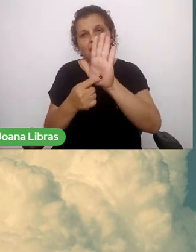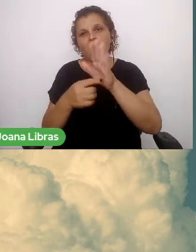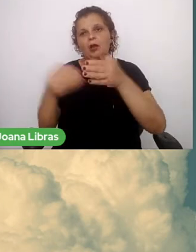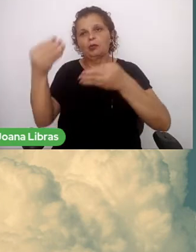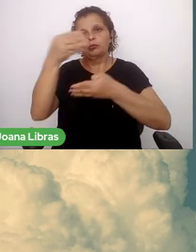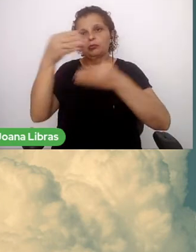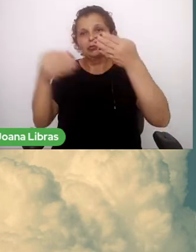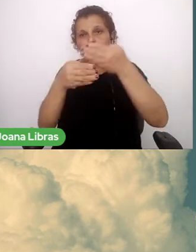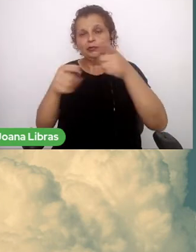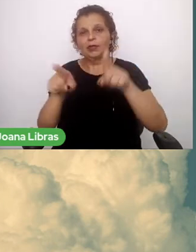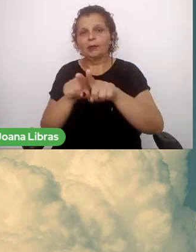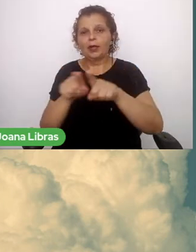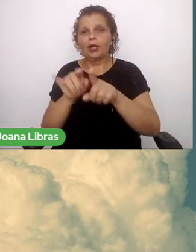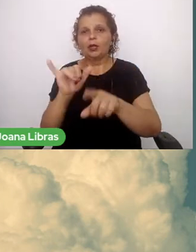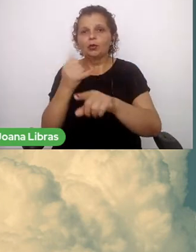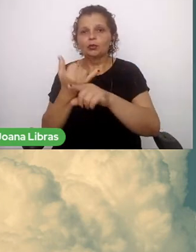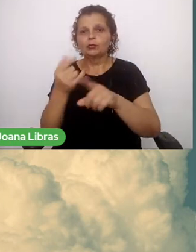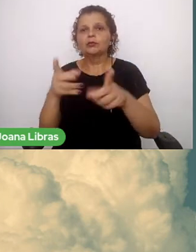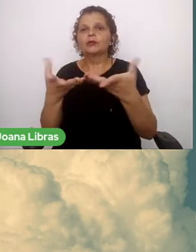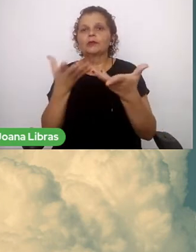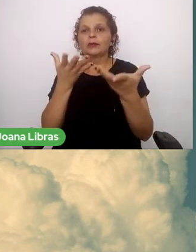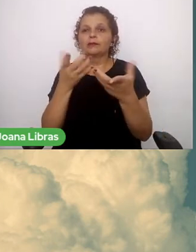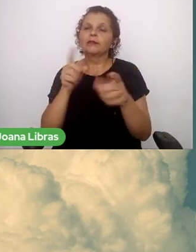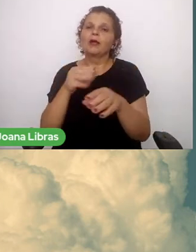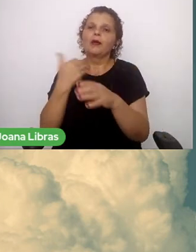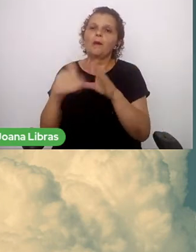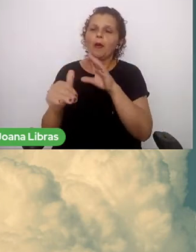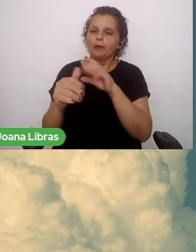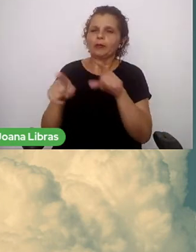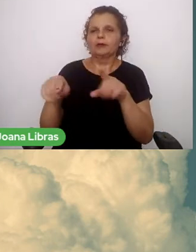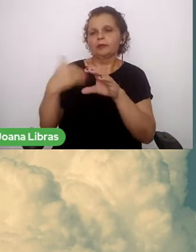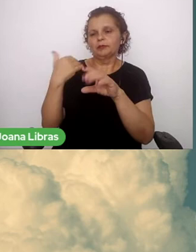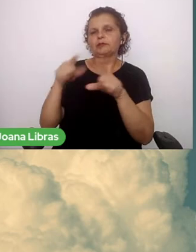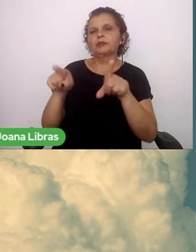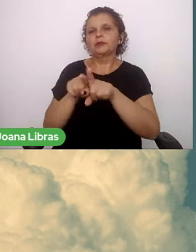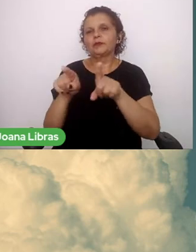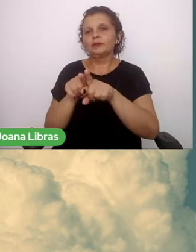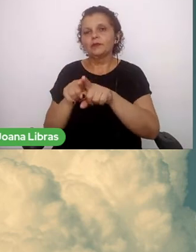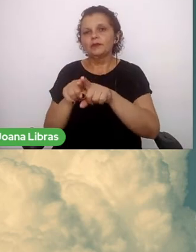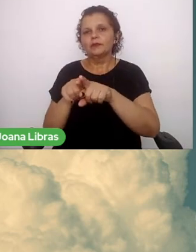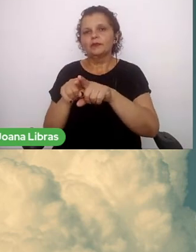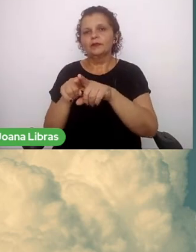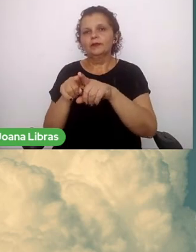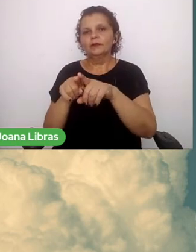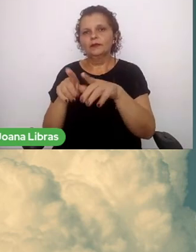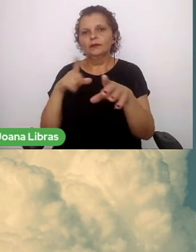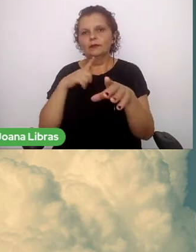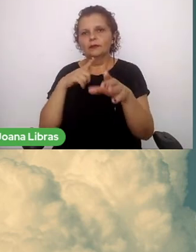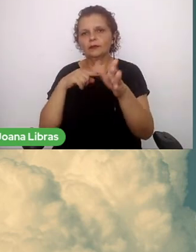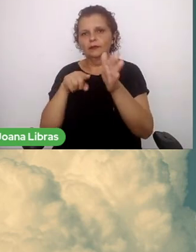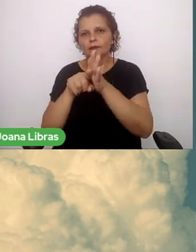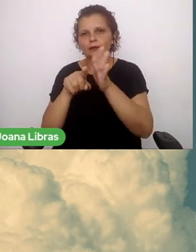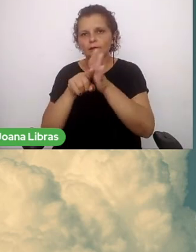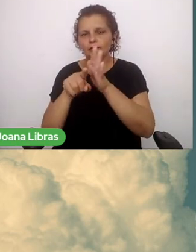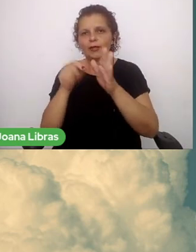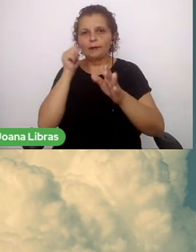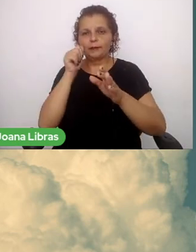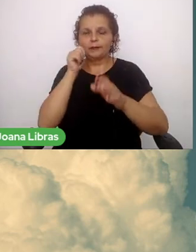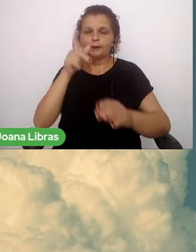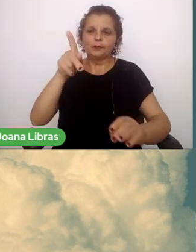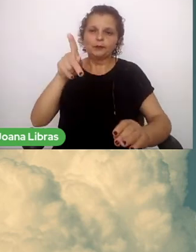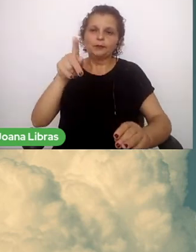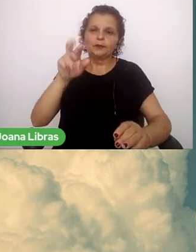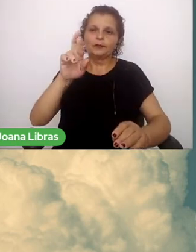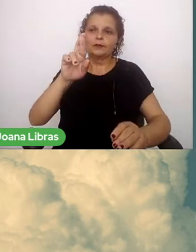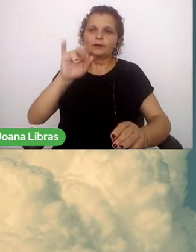YouTube. Qualquer coisa também podem mandar e-mail para mim. Tem uma pergunta aqui que é da Priscila, né? Quem